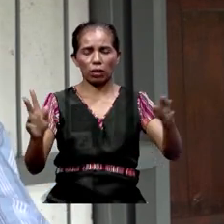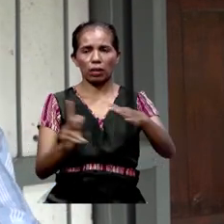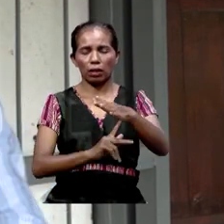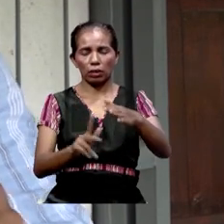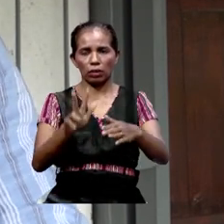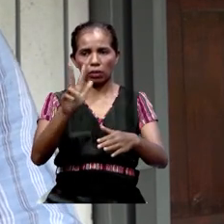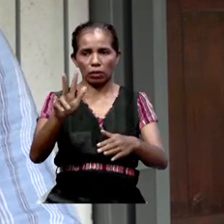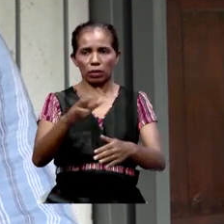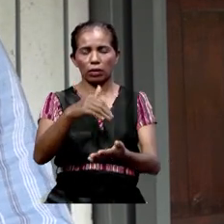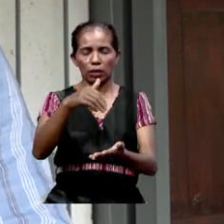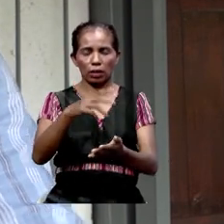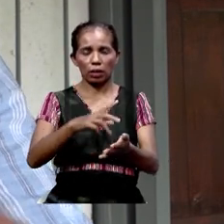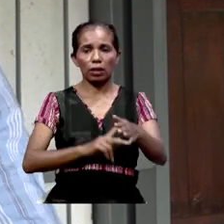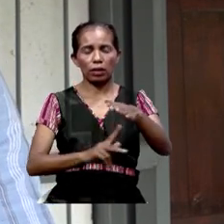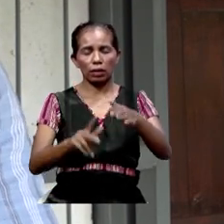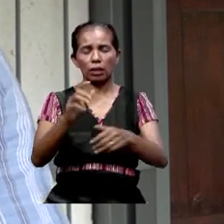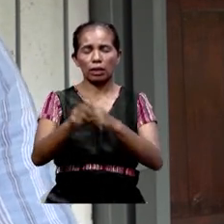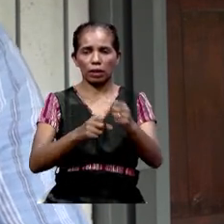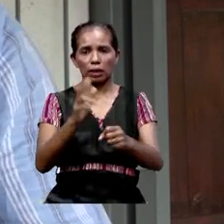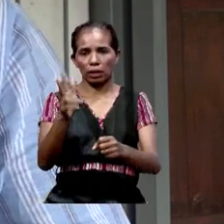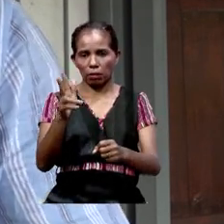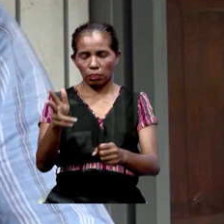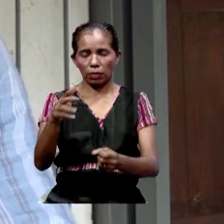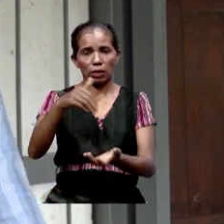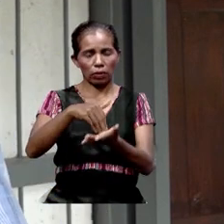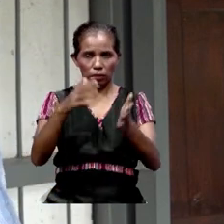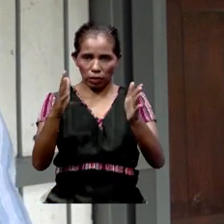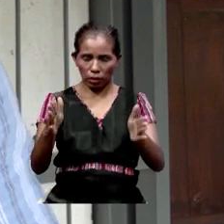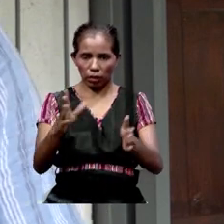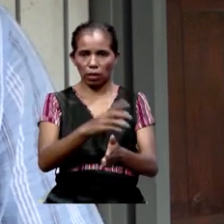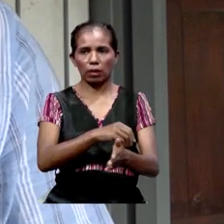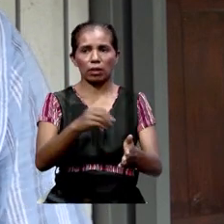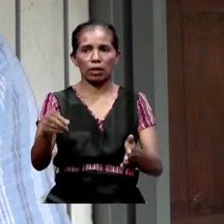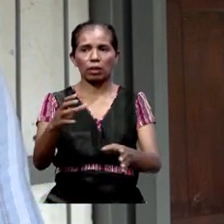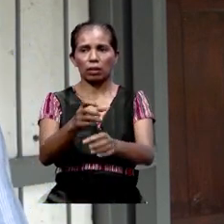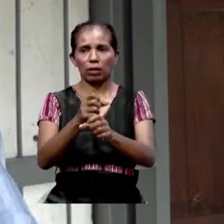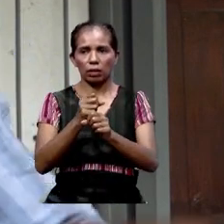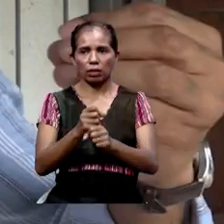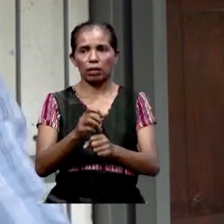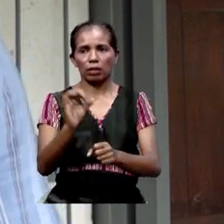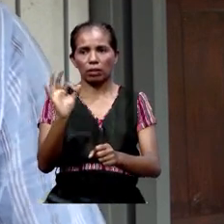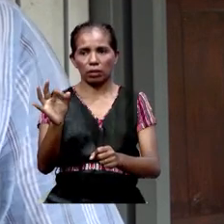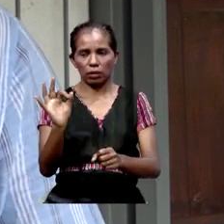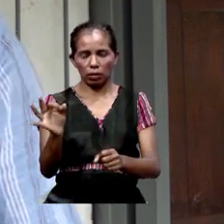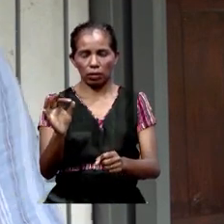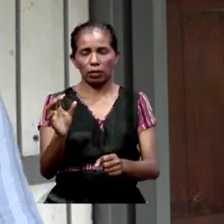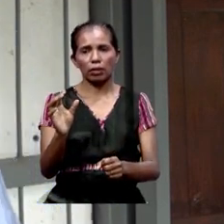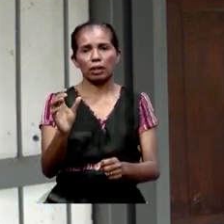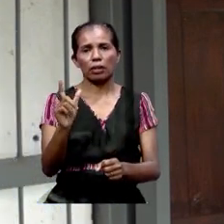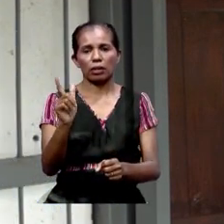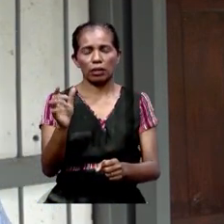com 30 estudantes, 30 alunos, significa que a sala tolo e também simulante 90 estudantes, batina letivo